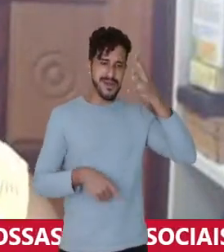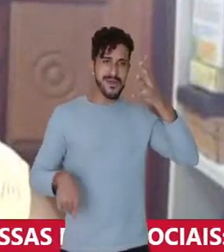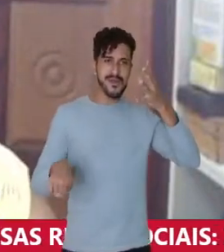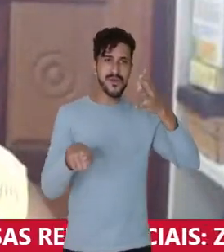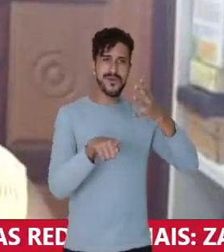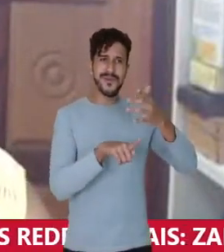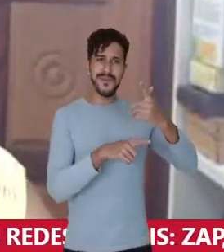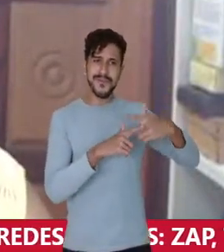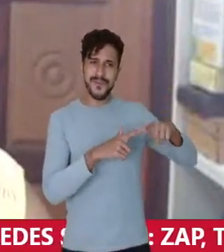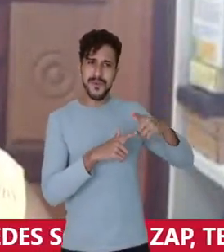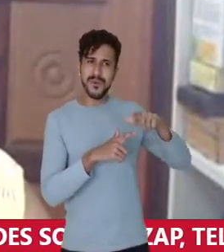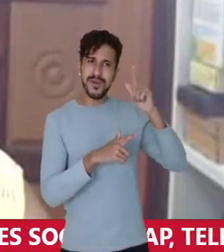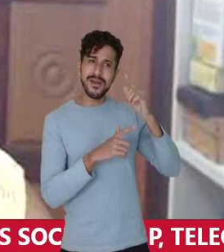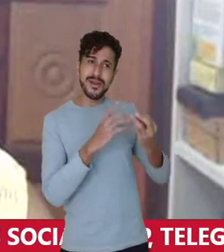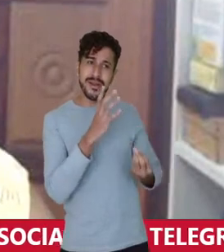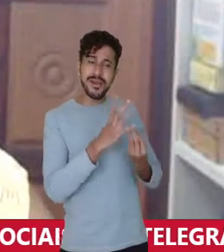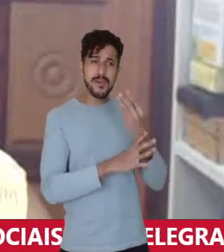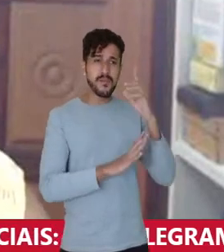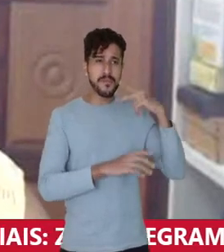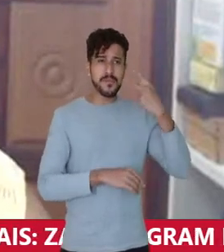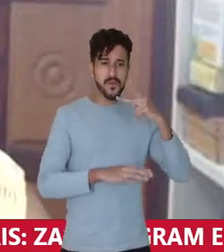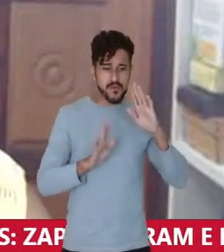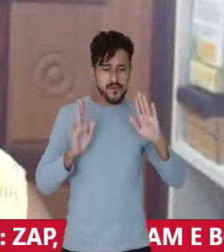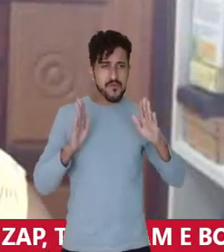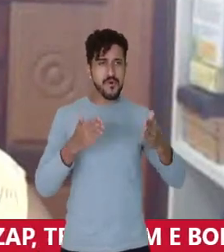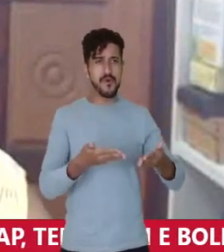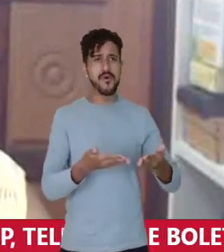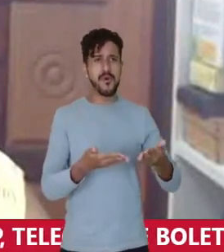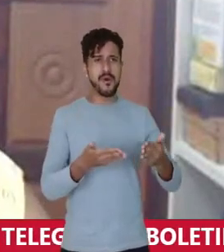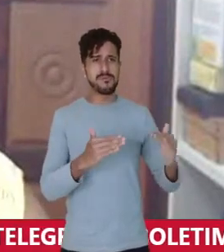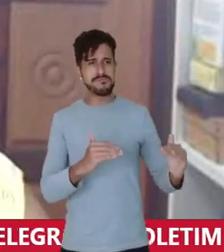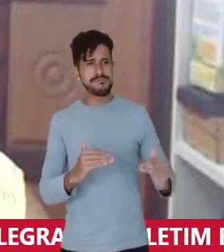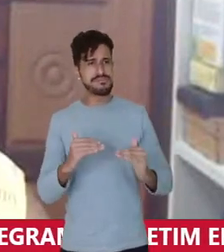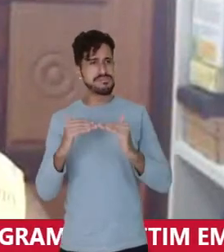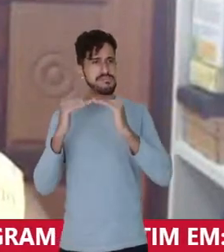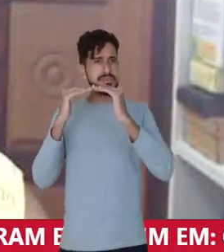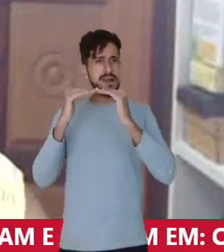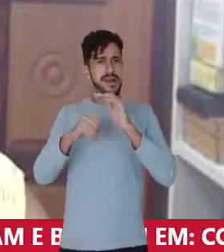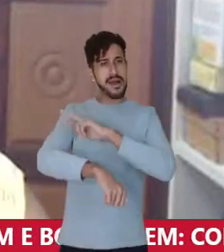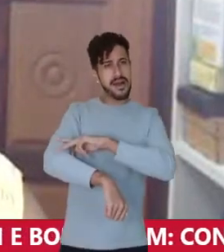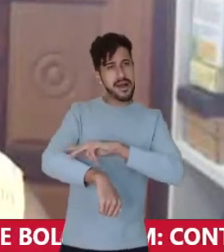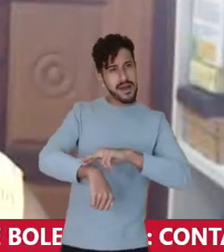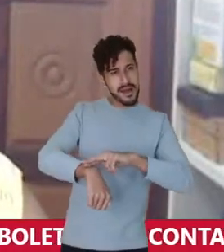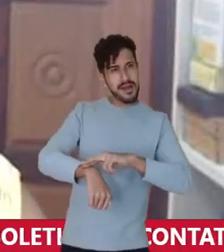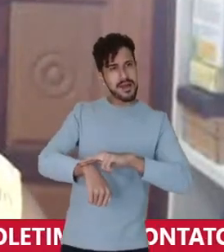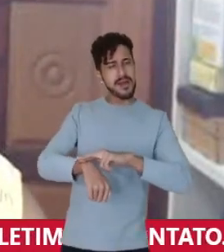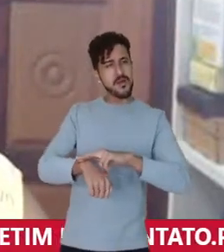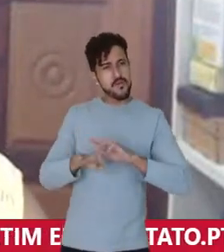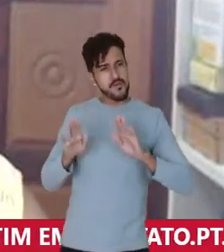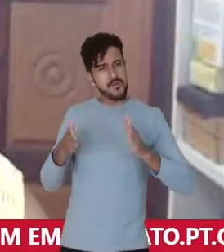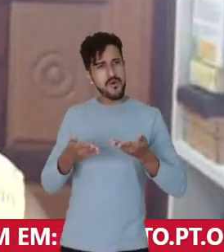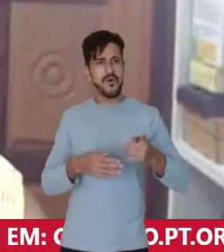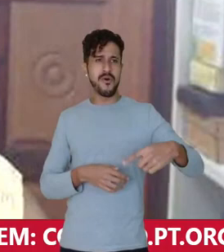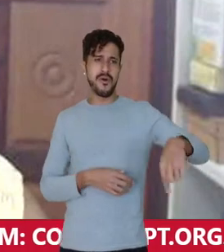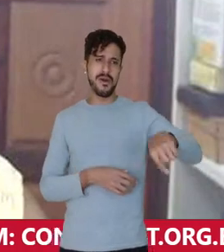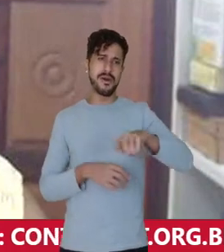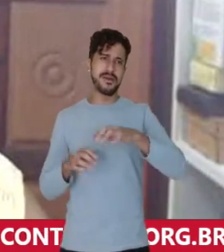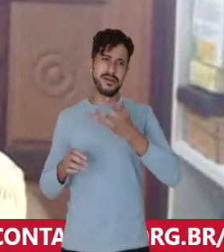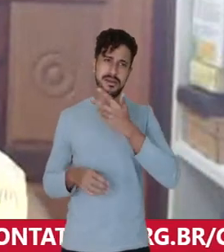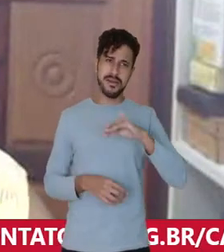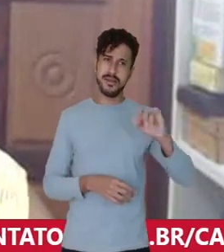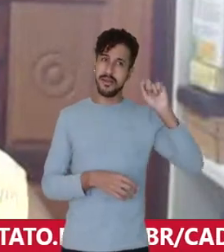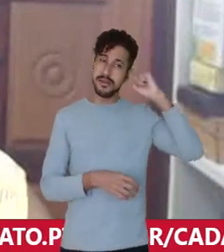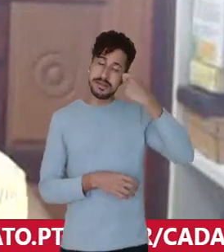para construir políticas que sejam políticas de igualdade racial, afirmativas, voltadas para essas infâncias